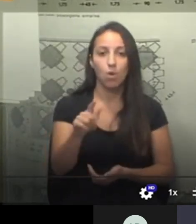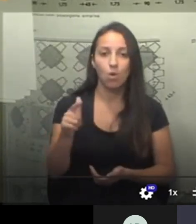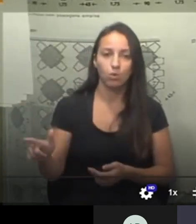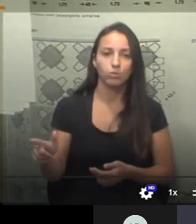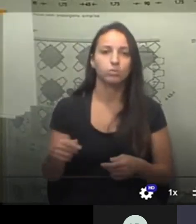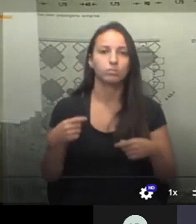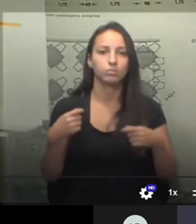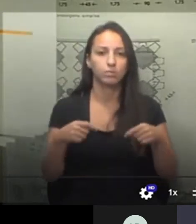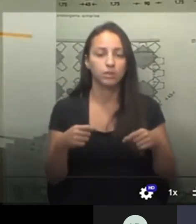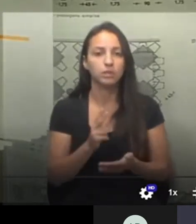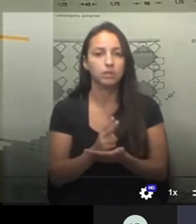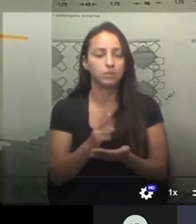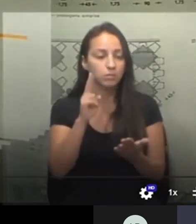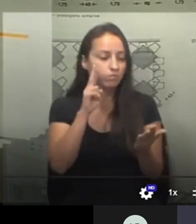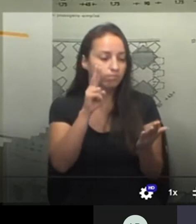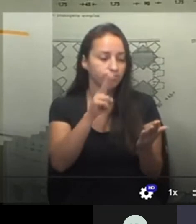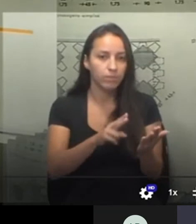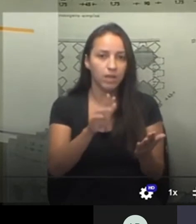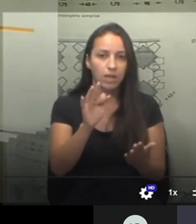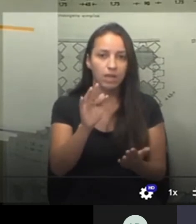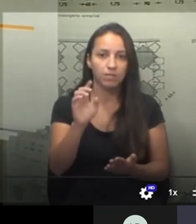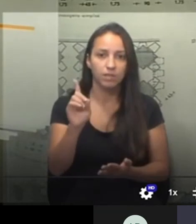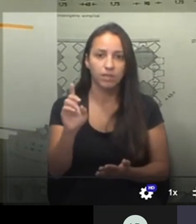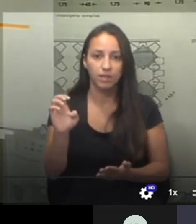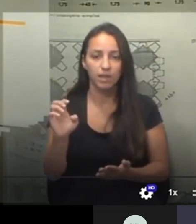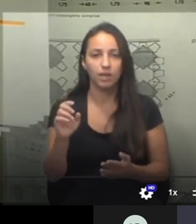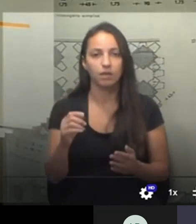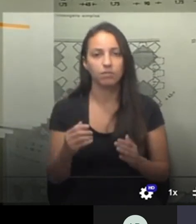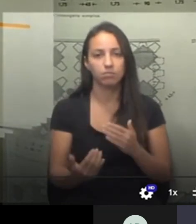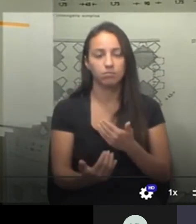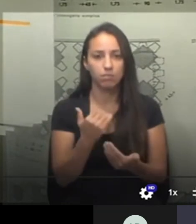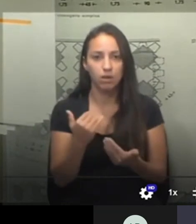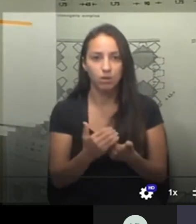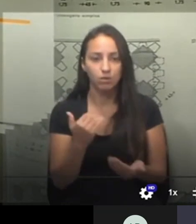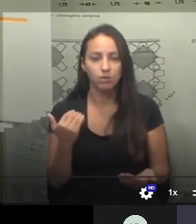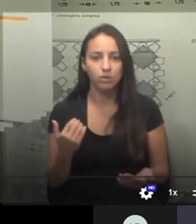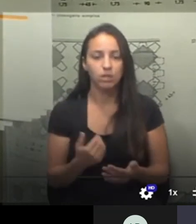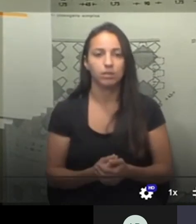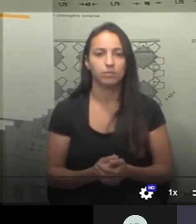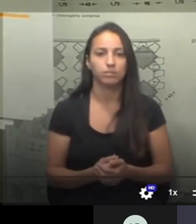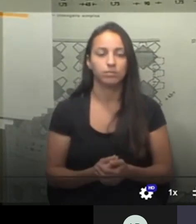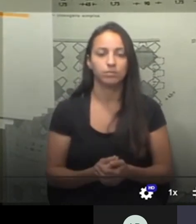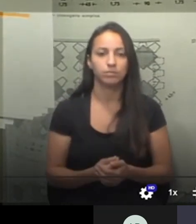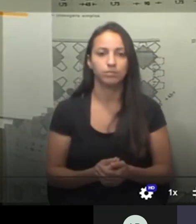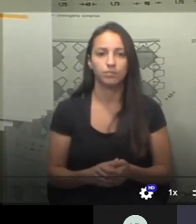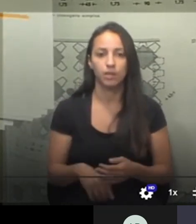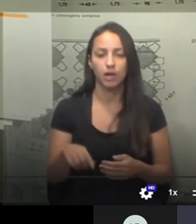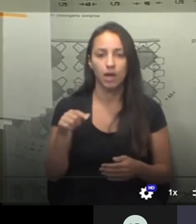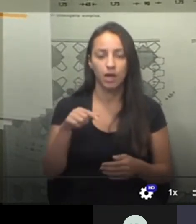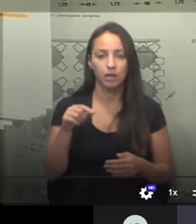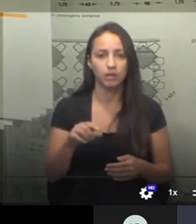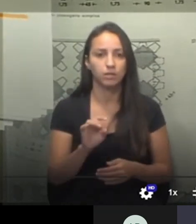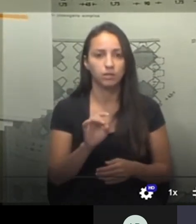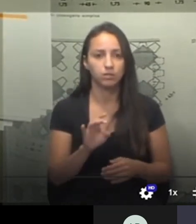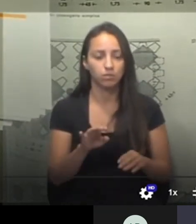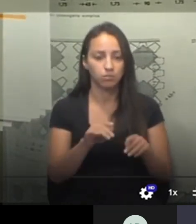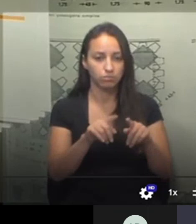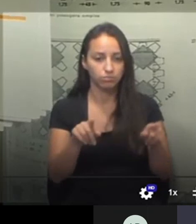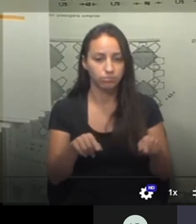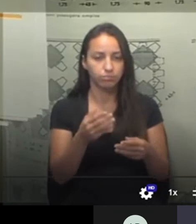demais, precisamos sempre ver o que é que o FDE nos indica. Para mim, aqui colocarei os ambientes de serviço e